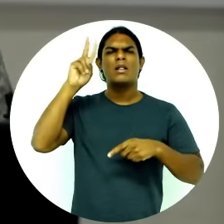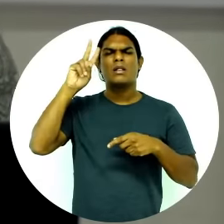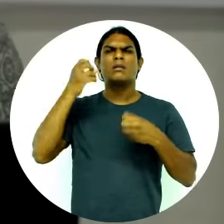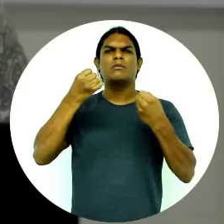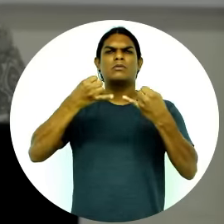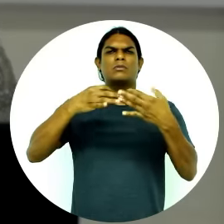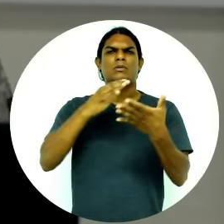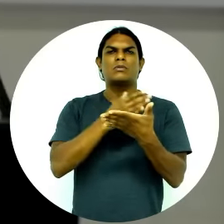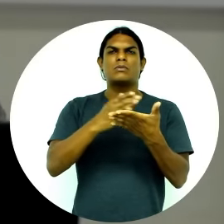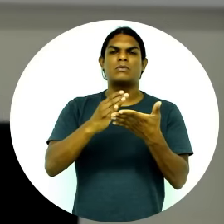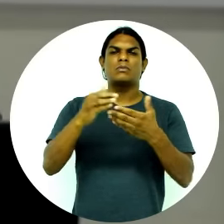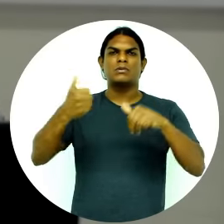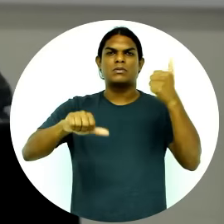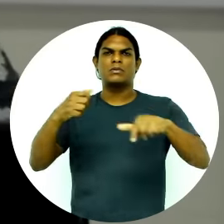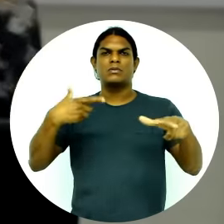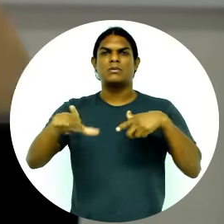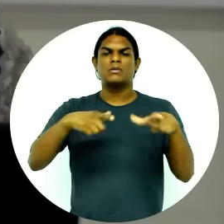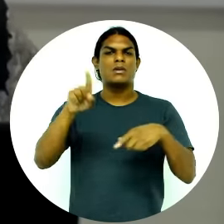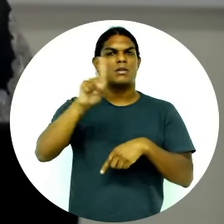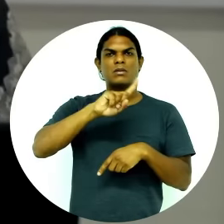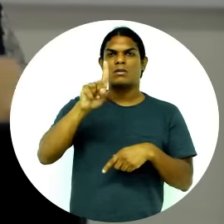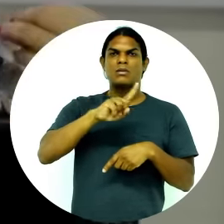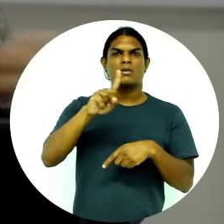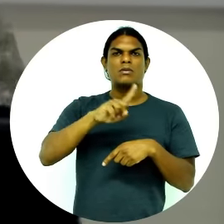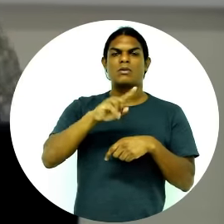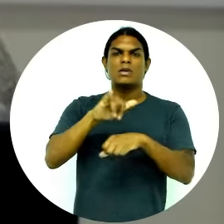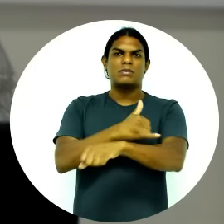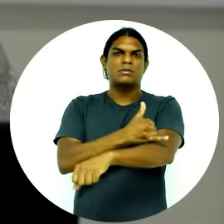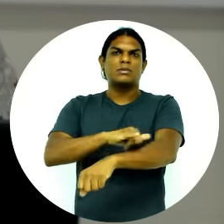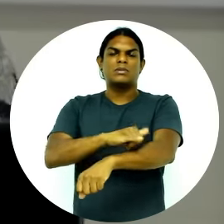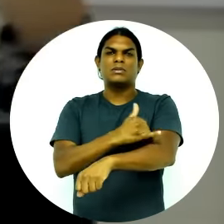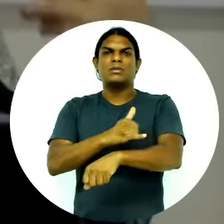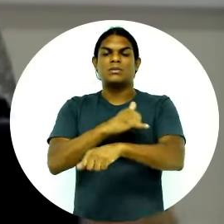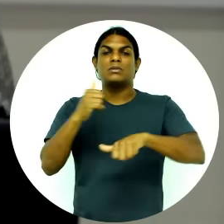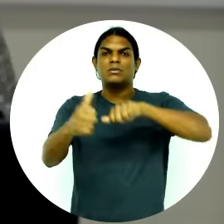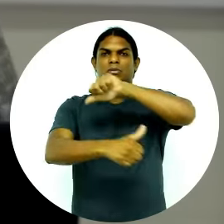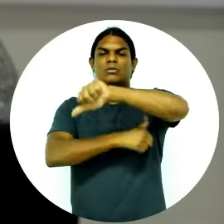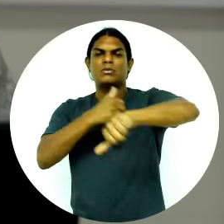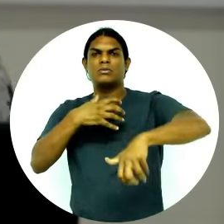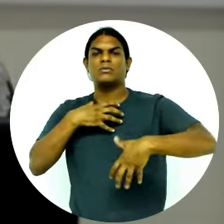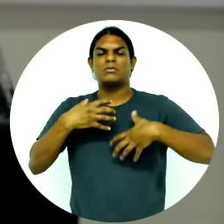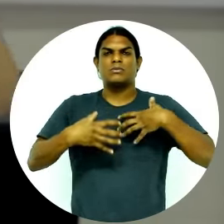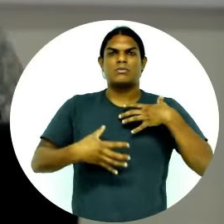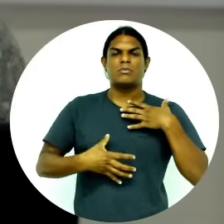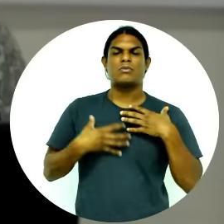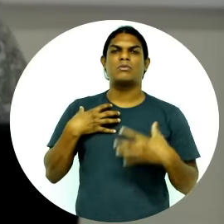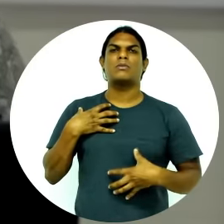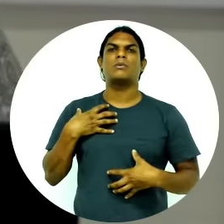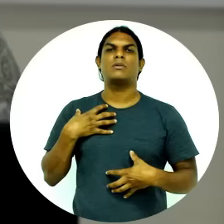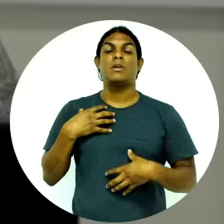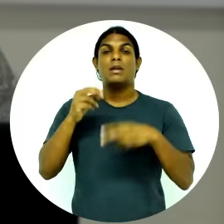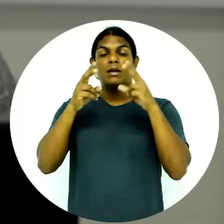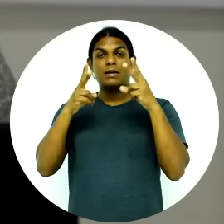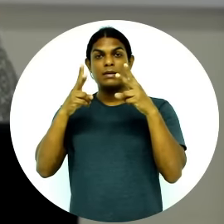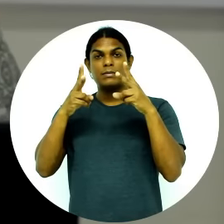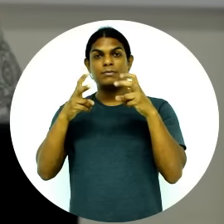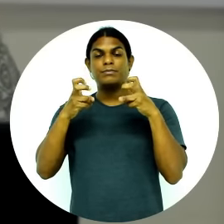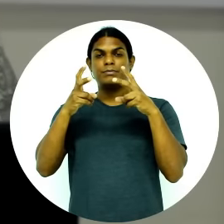colaborador nesse período de um ano. E não exatamente aquilo que foi feito na semana passada ou no mês